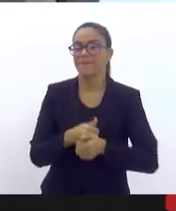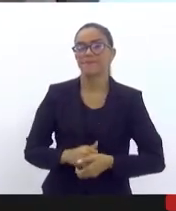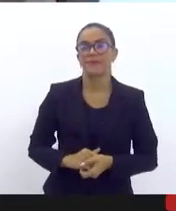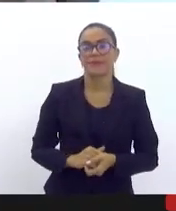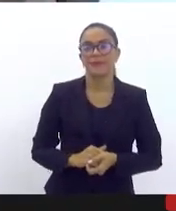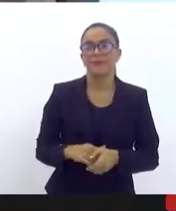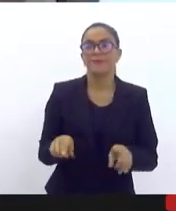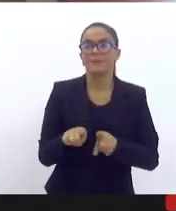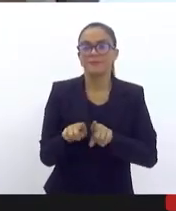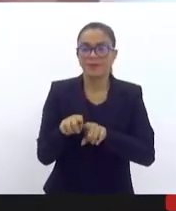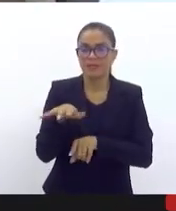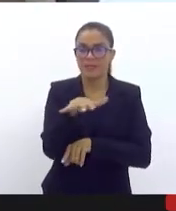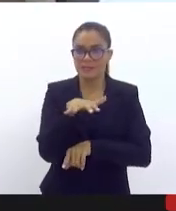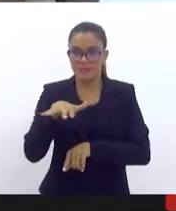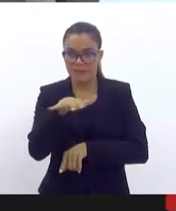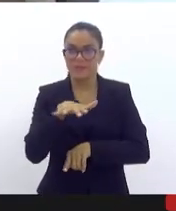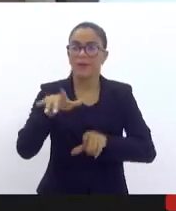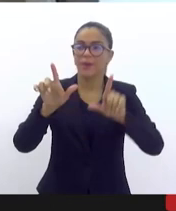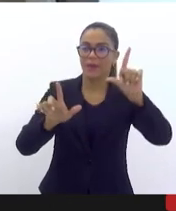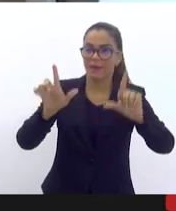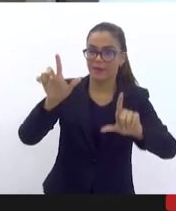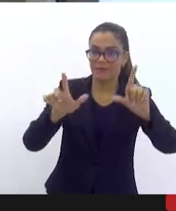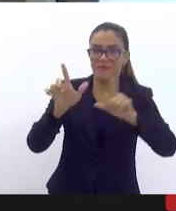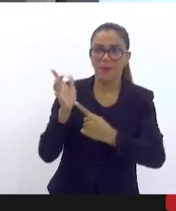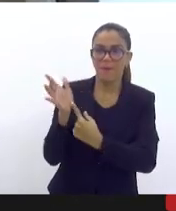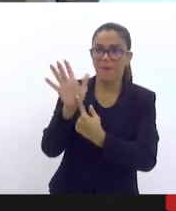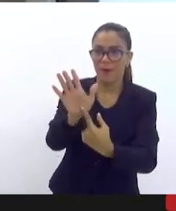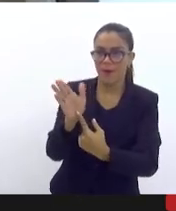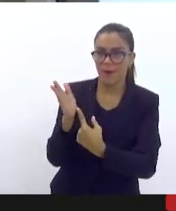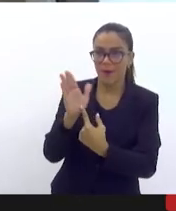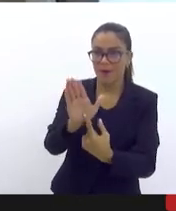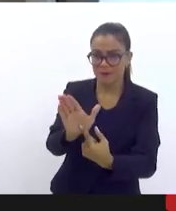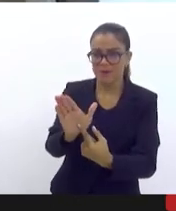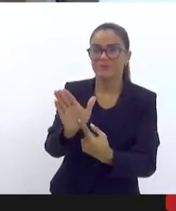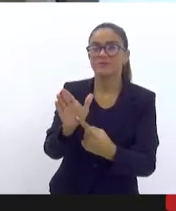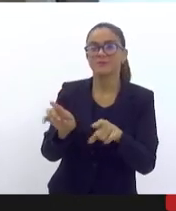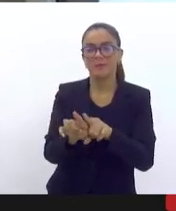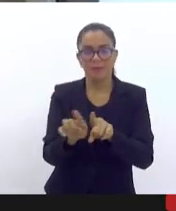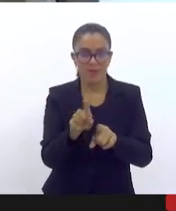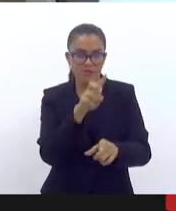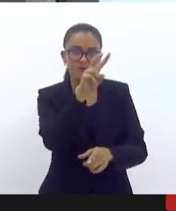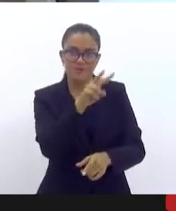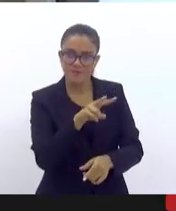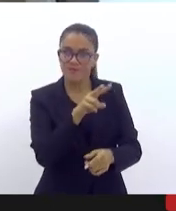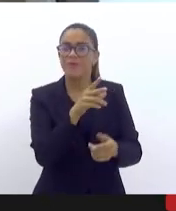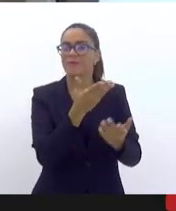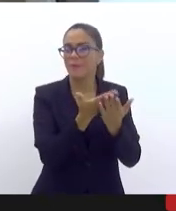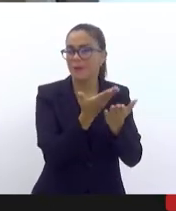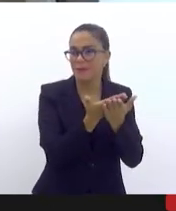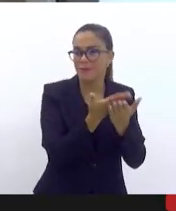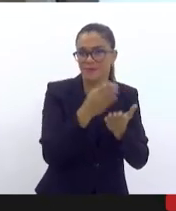nos casos que a mídia tem tem relatado que a gente tem visto na academia taquicardia